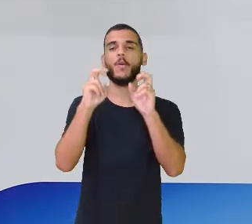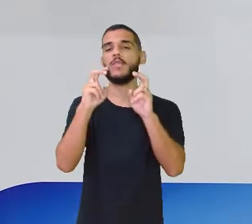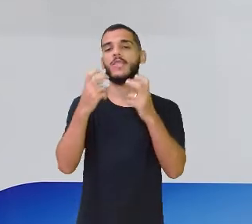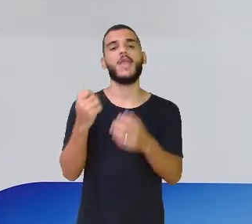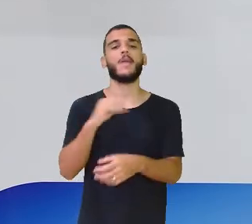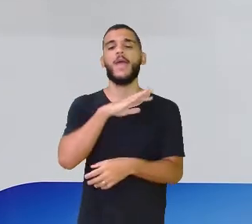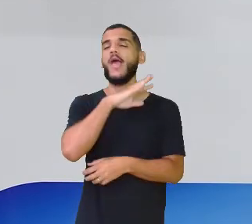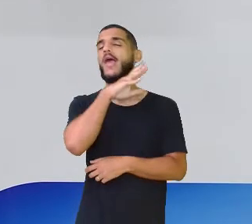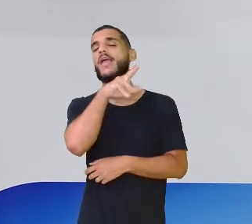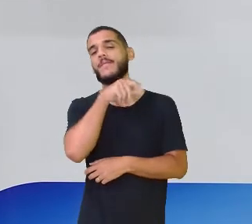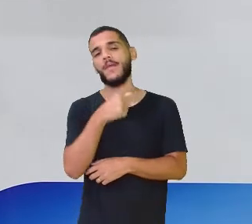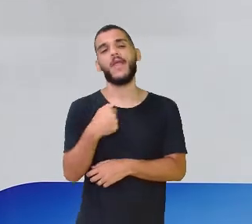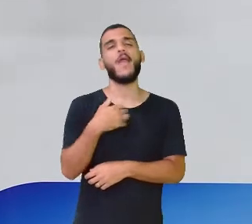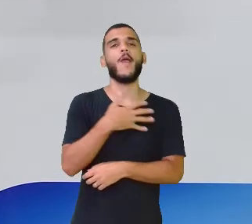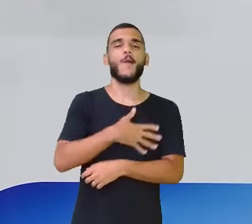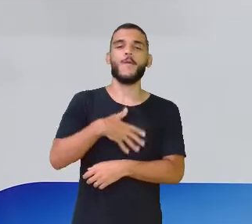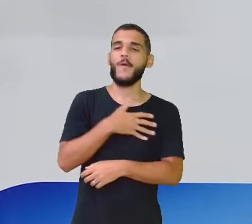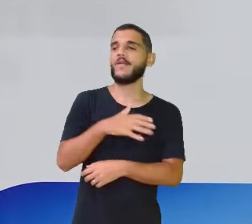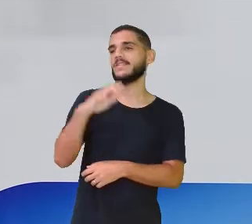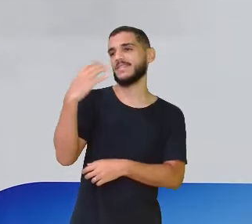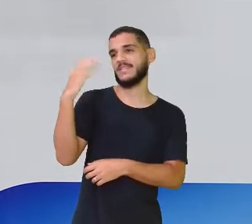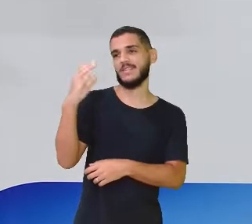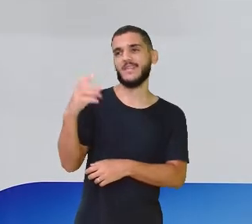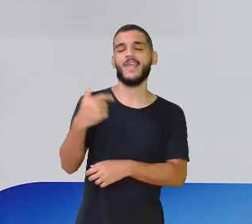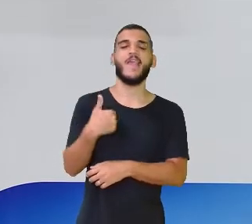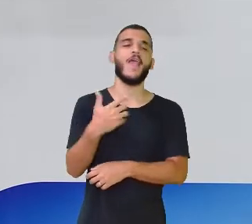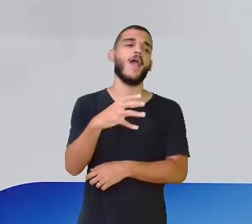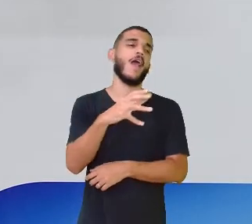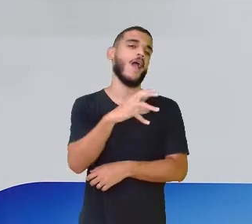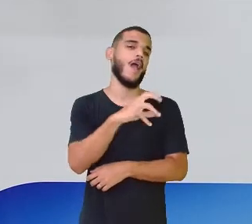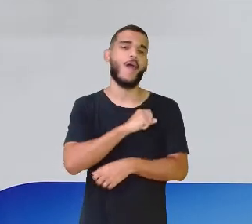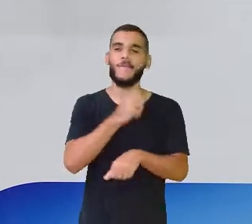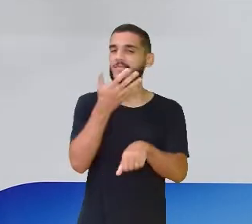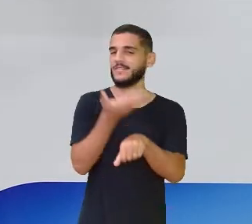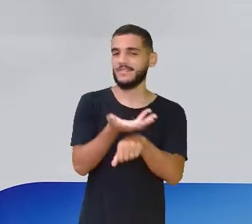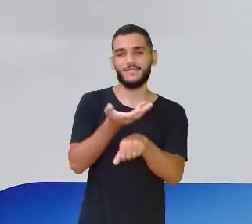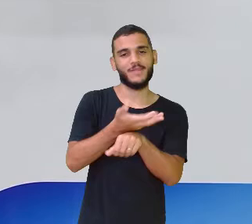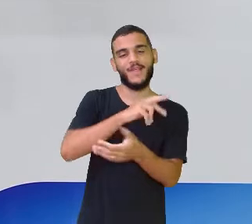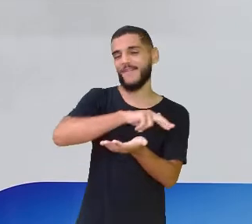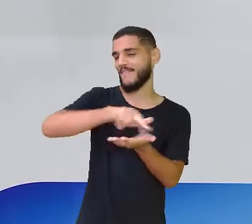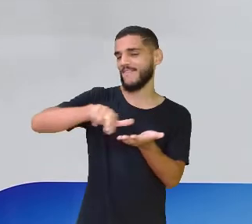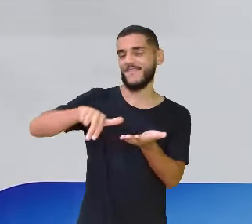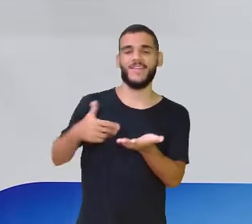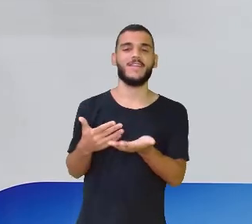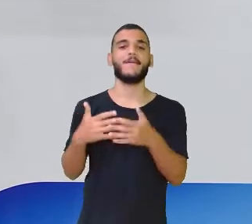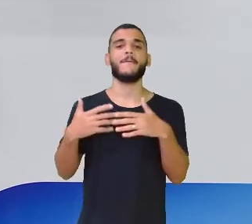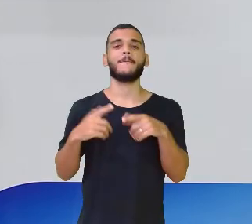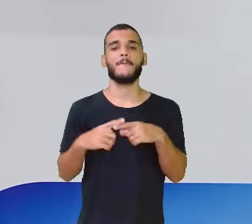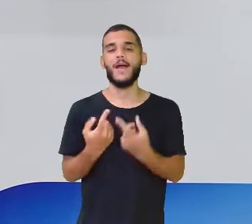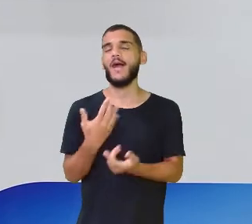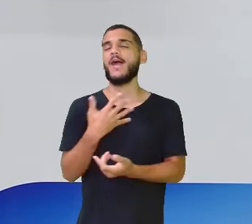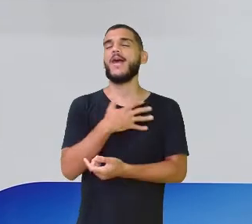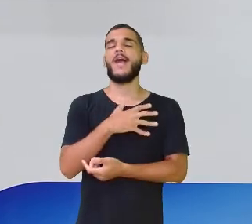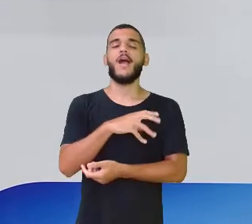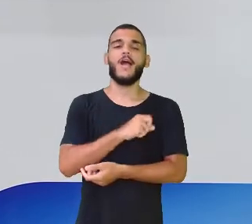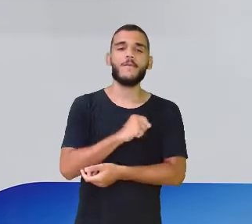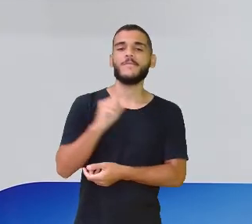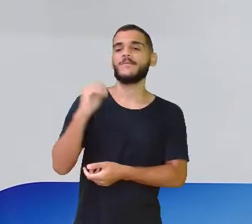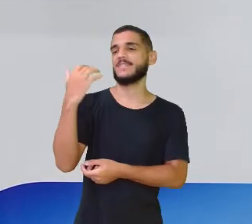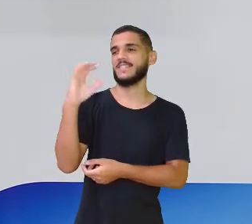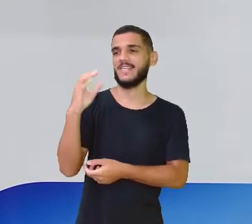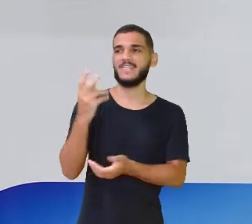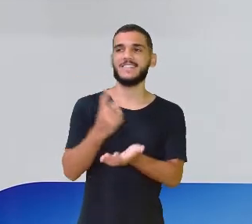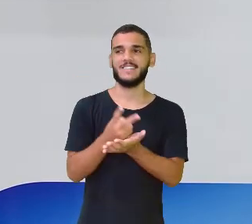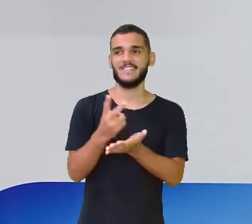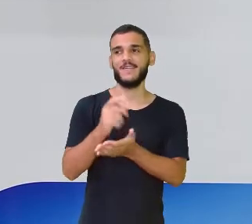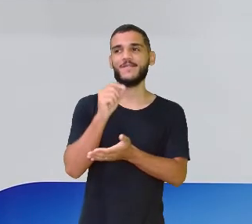ciência, eu gosto de falar de tecnologia, eu gosto de toda a disciplina da face da terra, vocês já perceberam, né? Mas eu gosto de ciências porque eu falo toda vez de